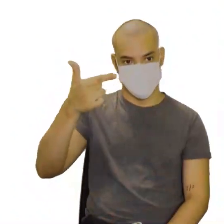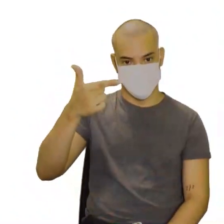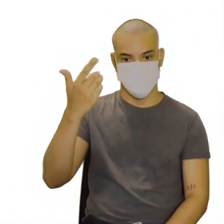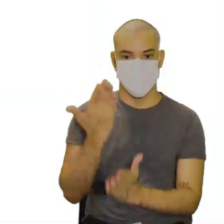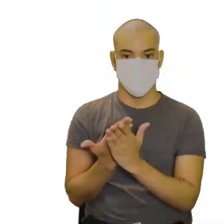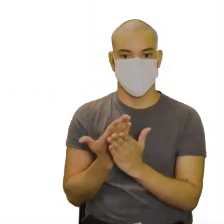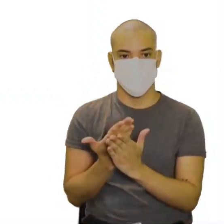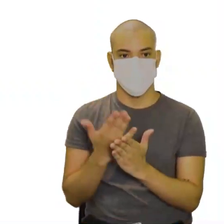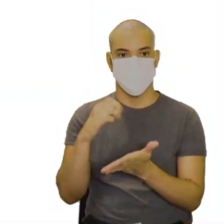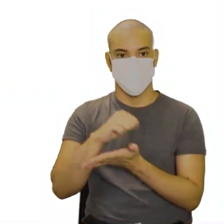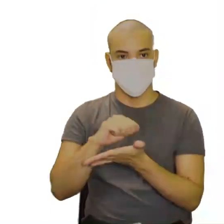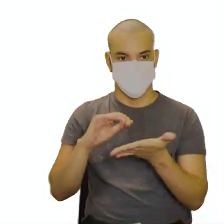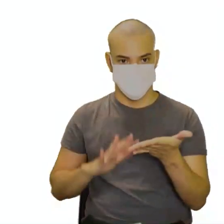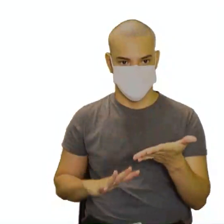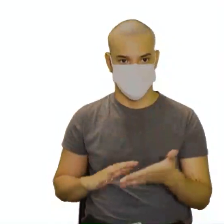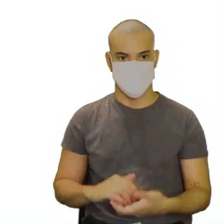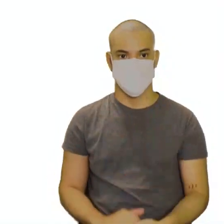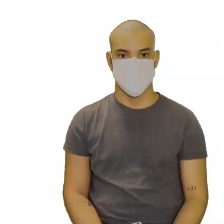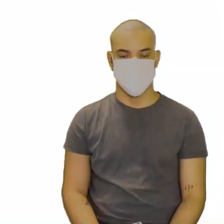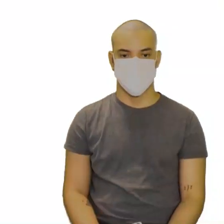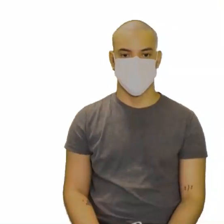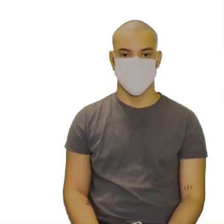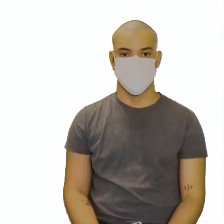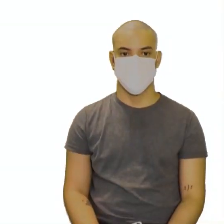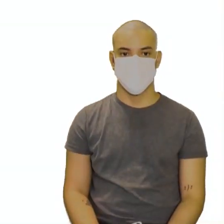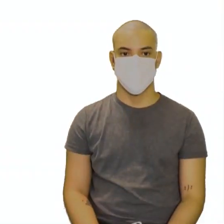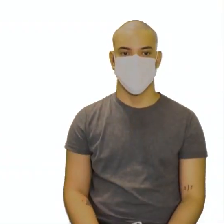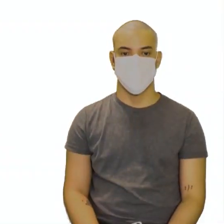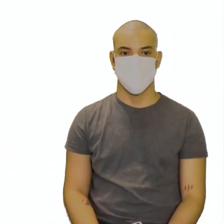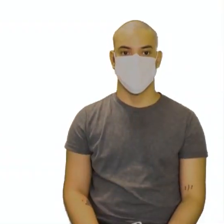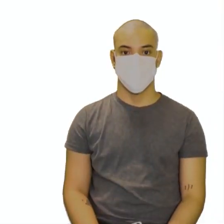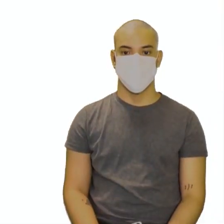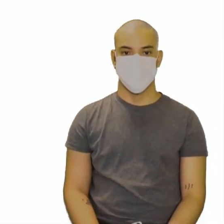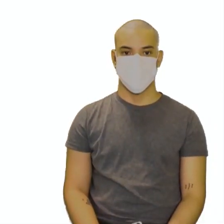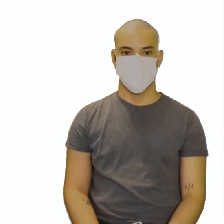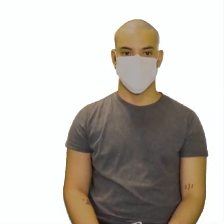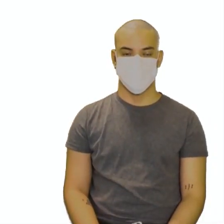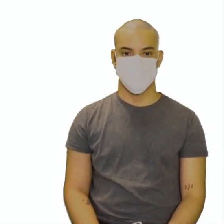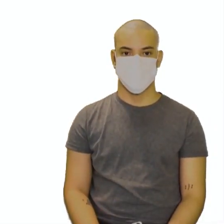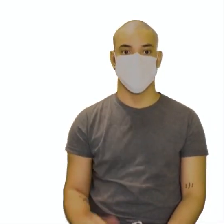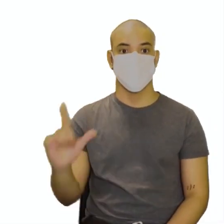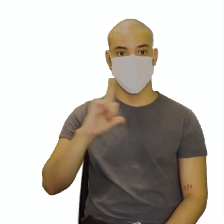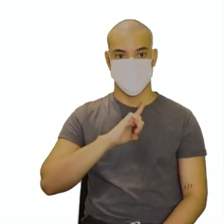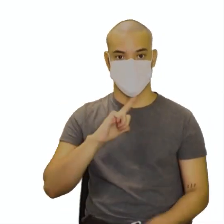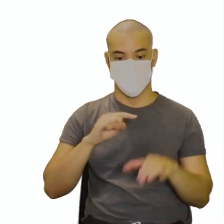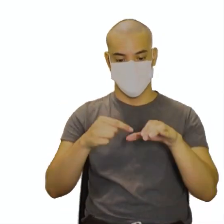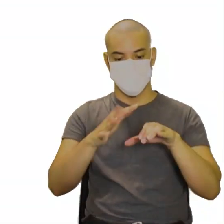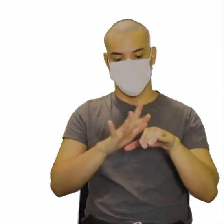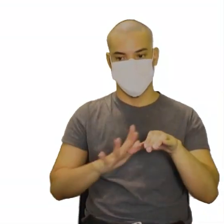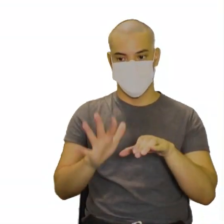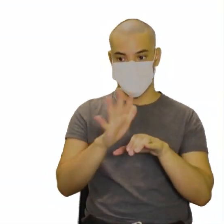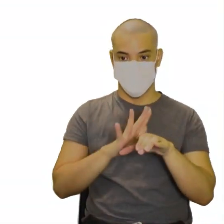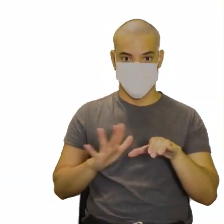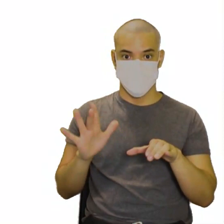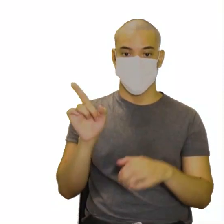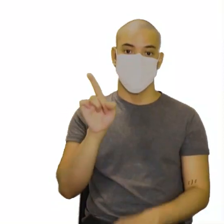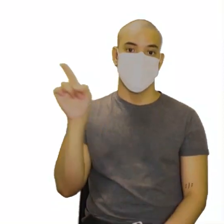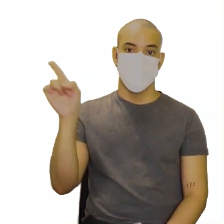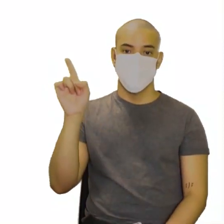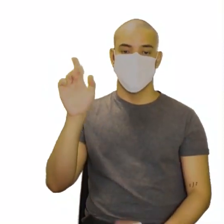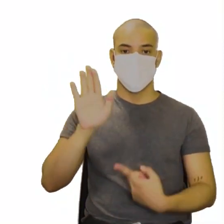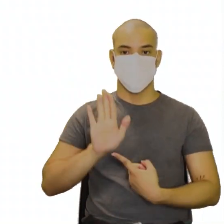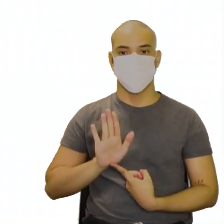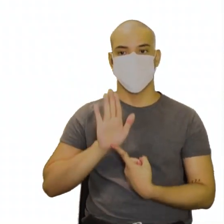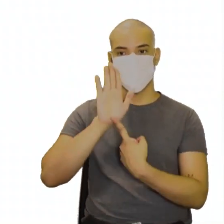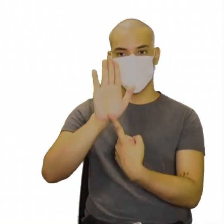aula de exercícios. Olha só aqui. No circuito a seguir, determine